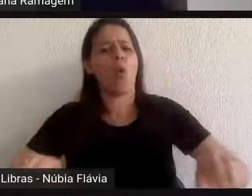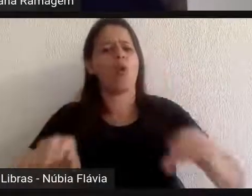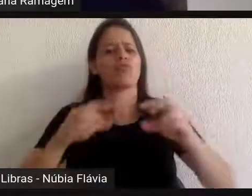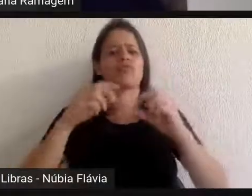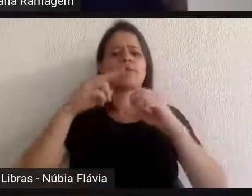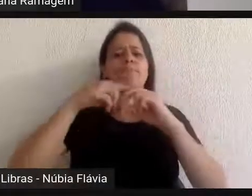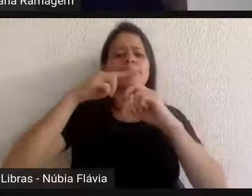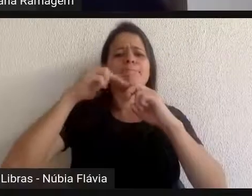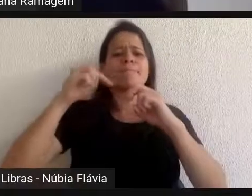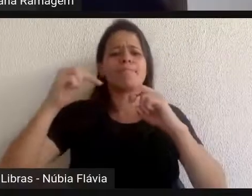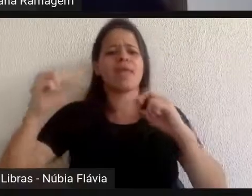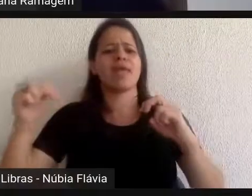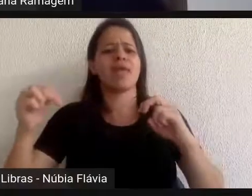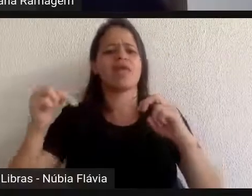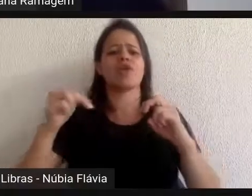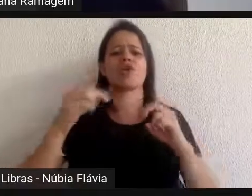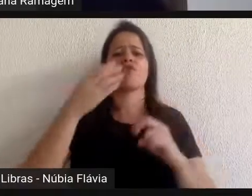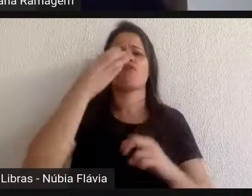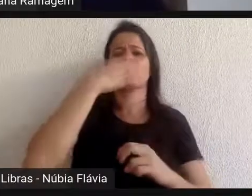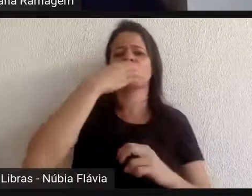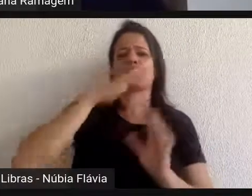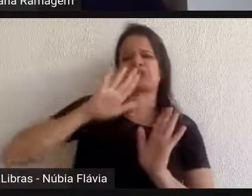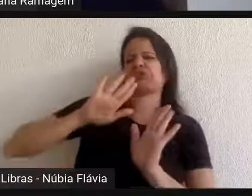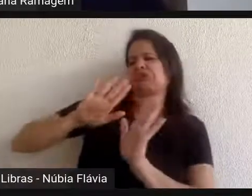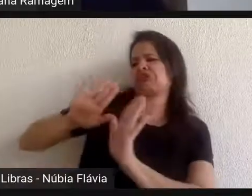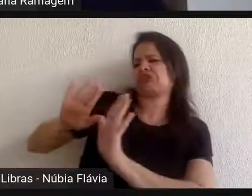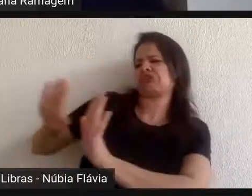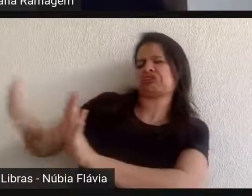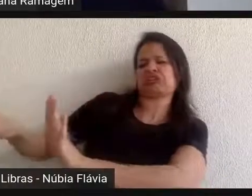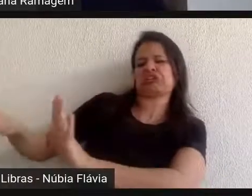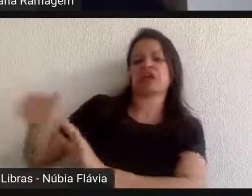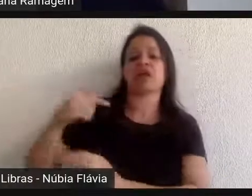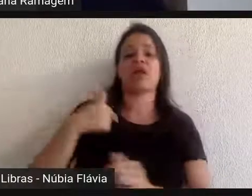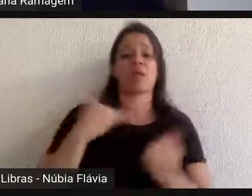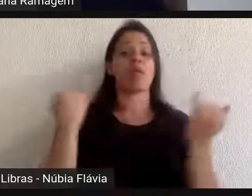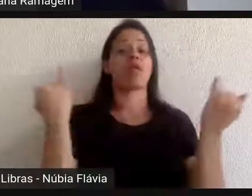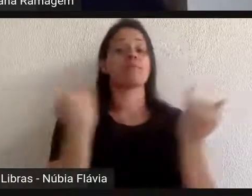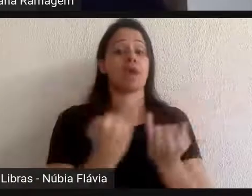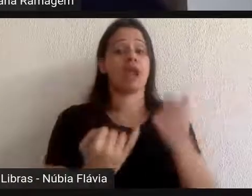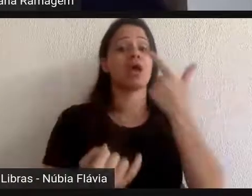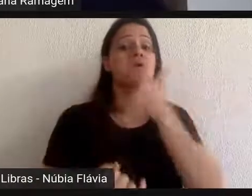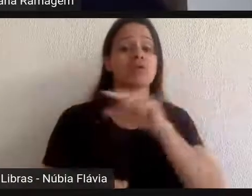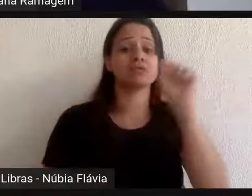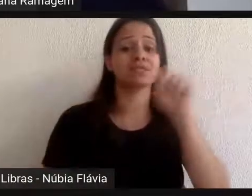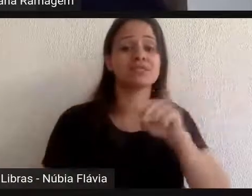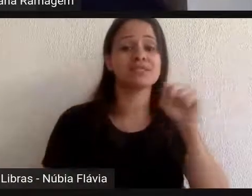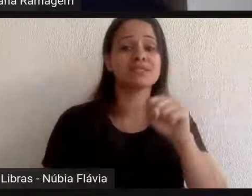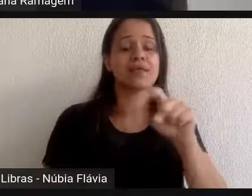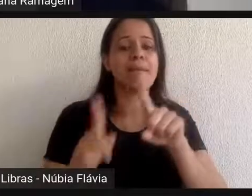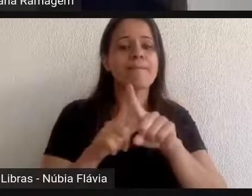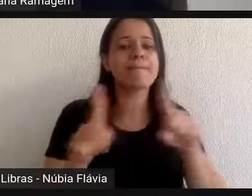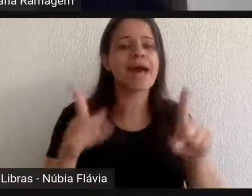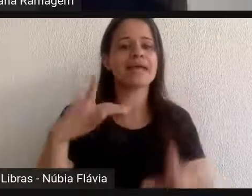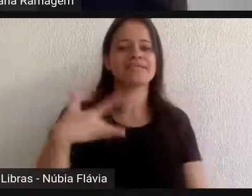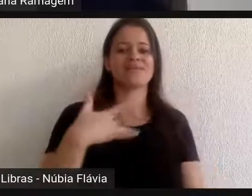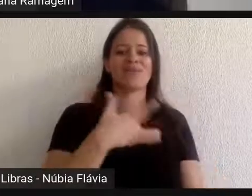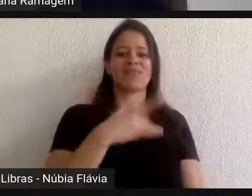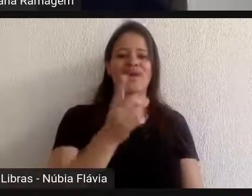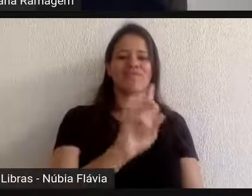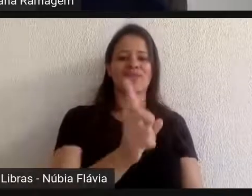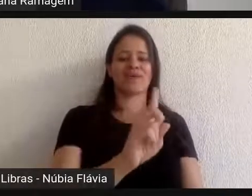tirei todas as frutas, fiz dieta low carb, eu vou emagrecer? Vou. Essa dieta vai ser boa para